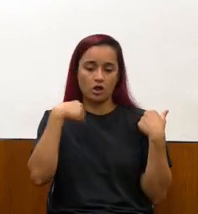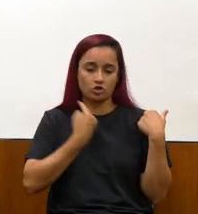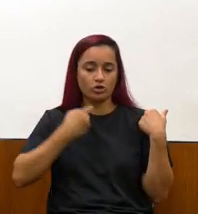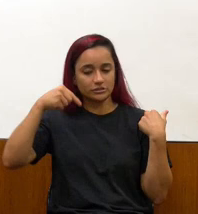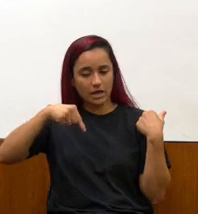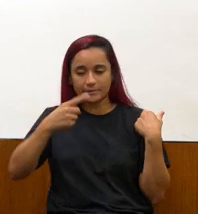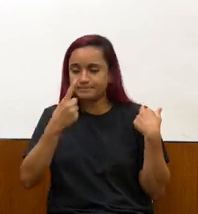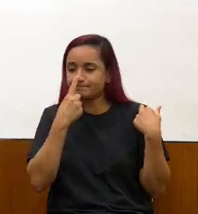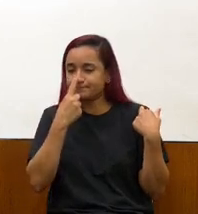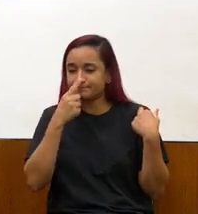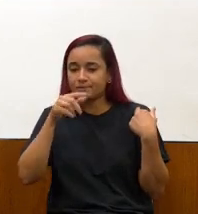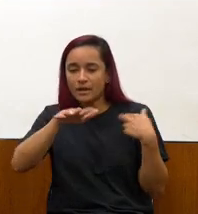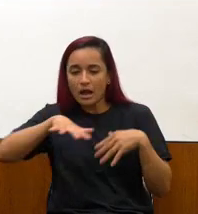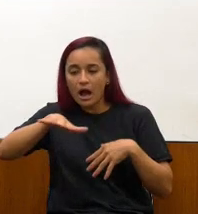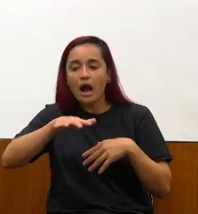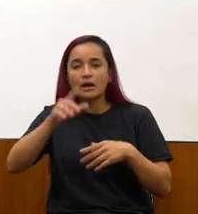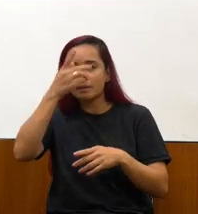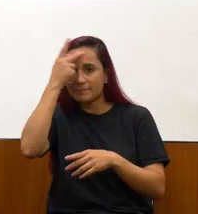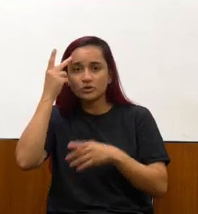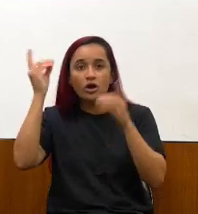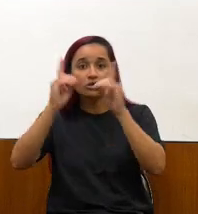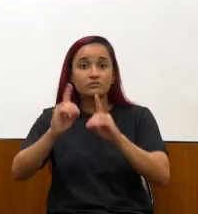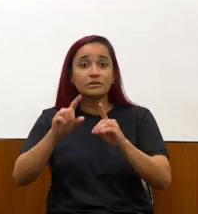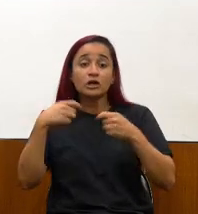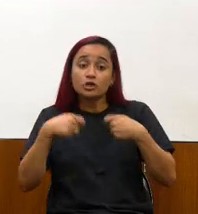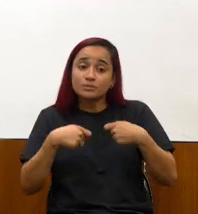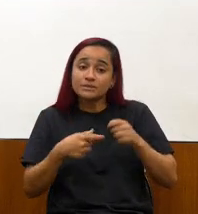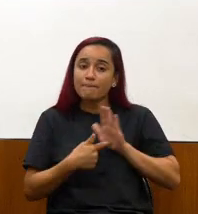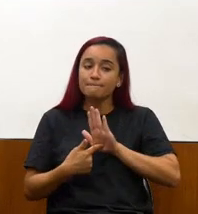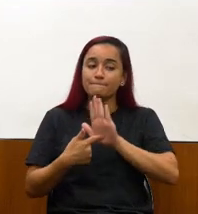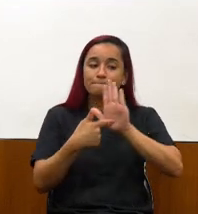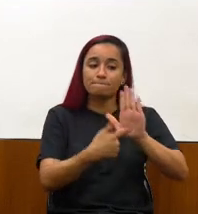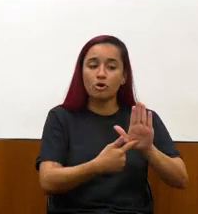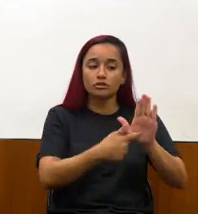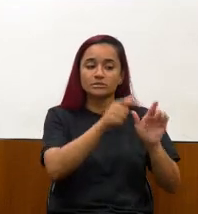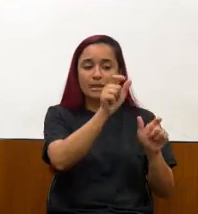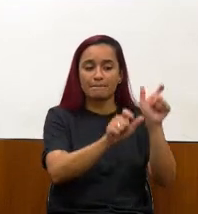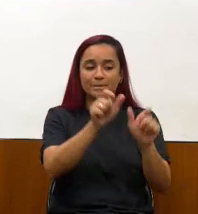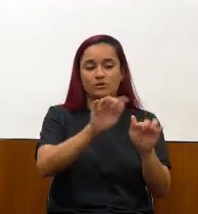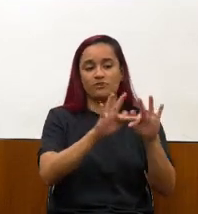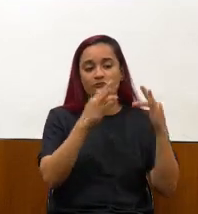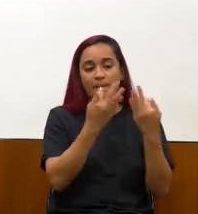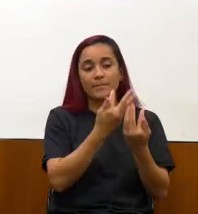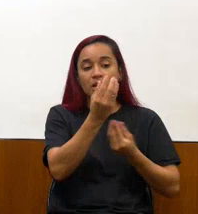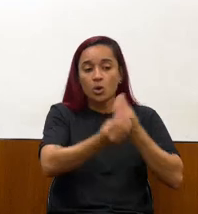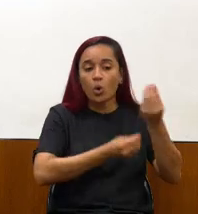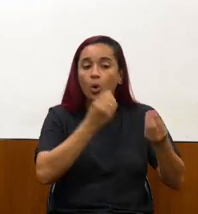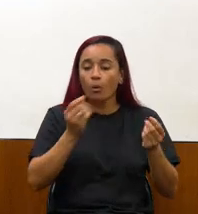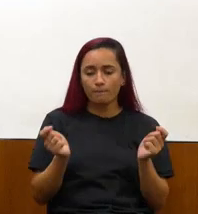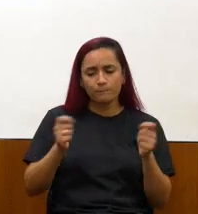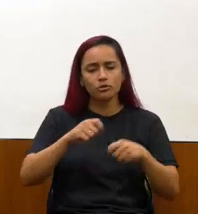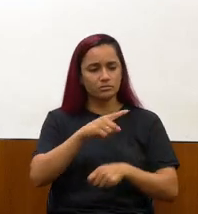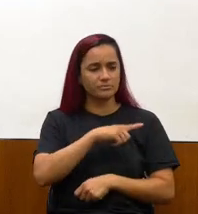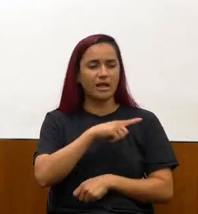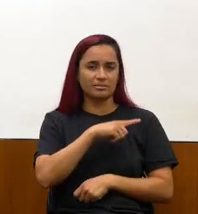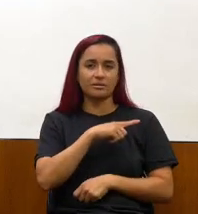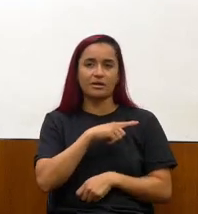deficiência, mostrar para aquelas famílias todas as possibilidades. É trocar o preconceito por um novo conceito para aquela